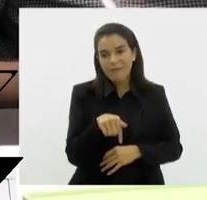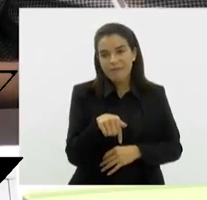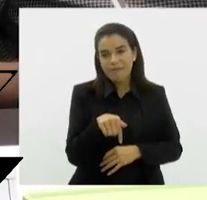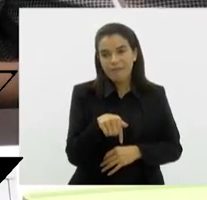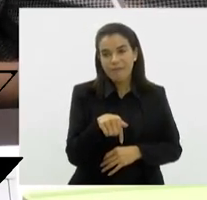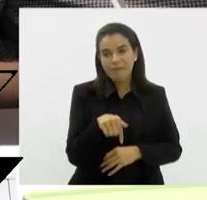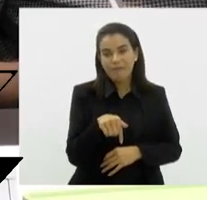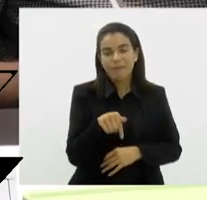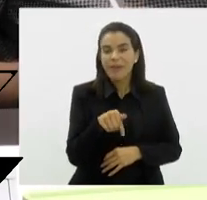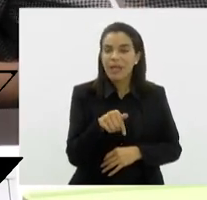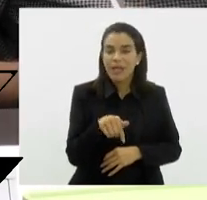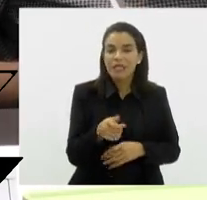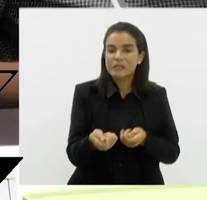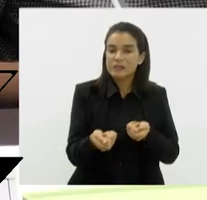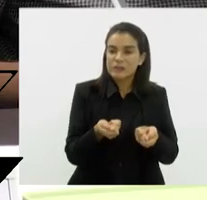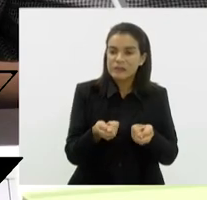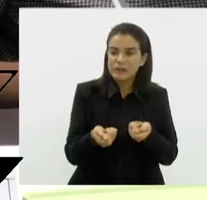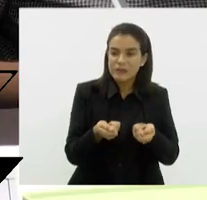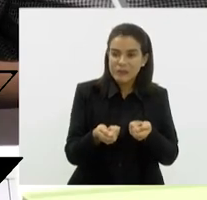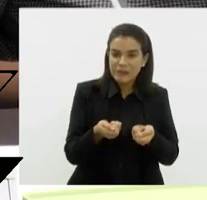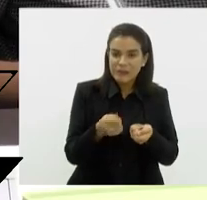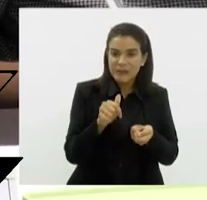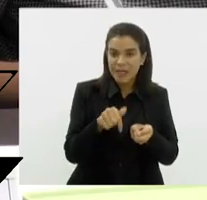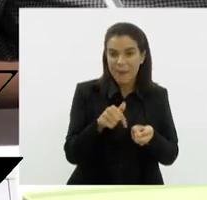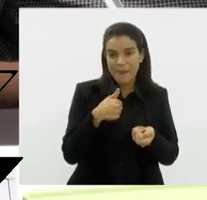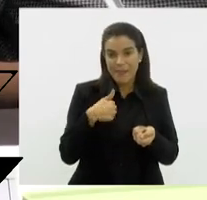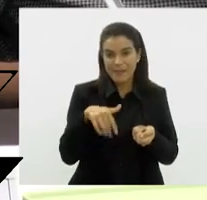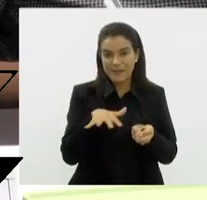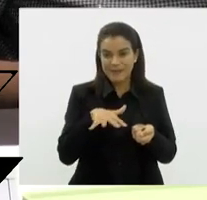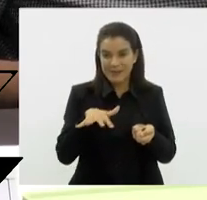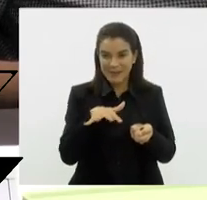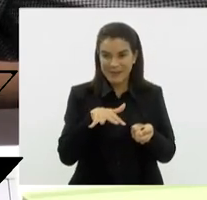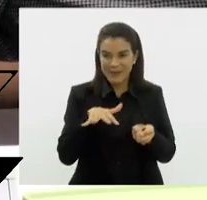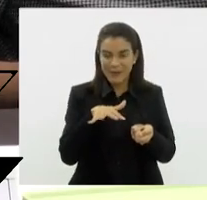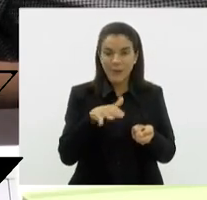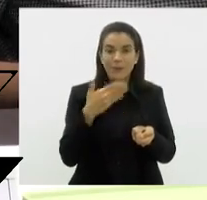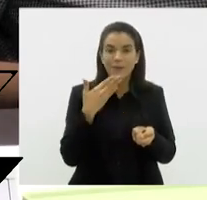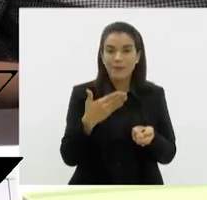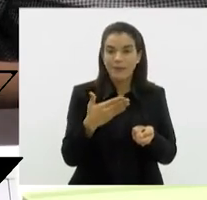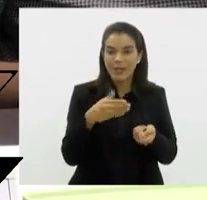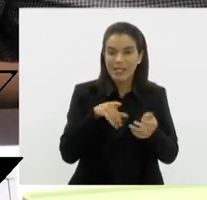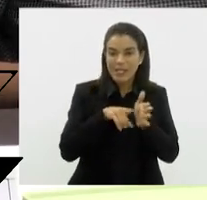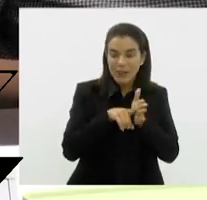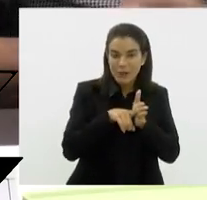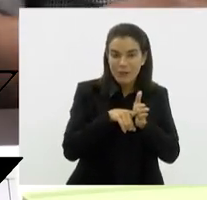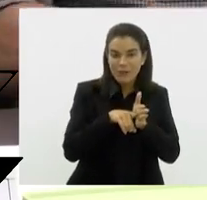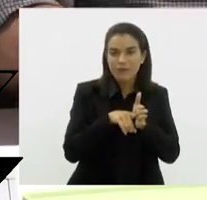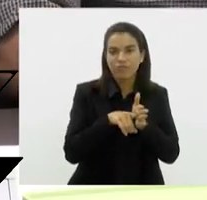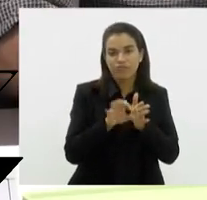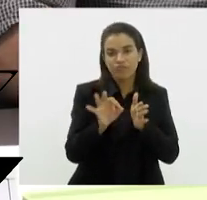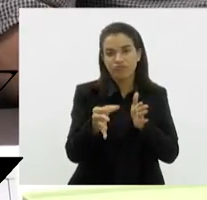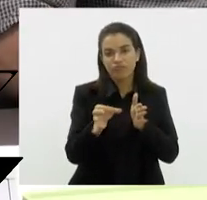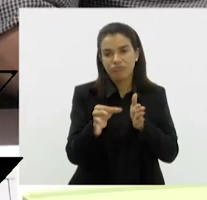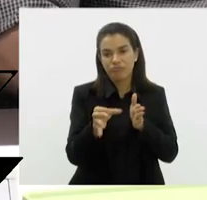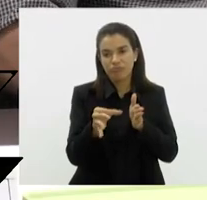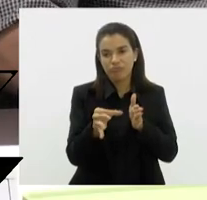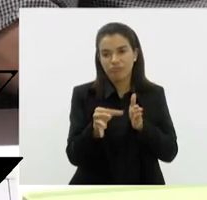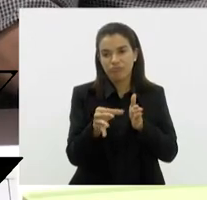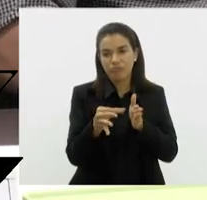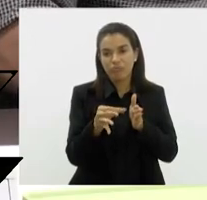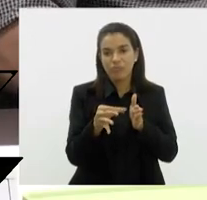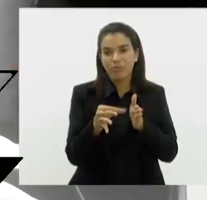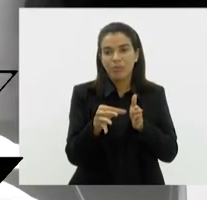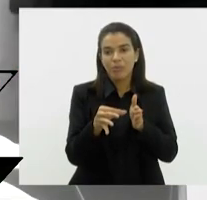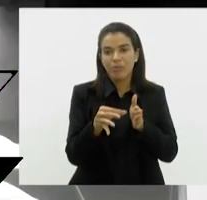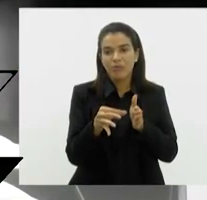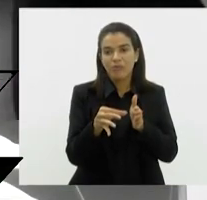esse controle. Seria essa a minha questão para o pedido de vista. Perfeito. Projeto de vista